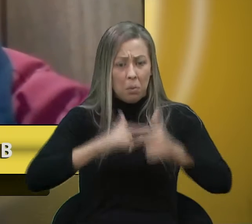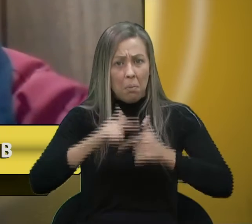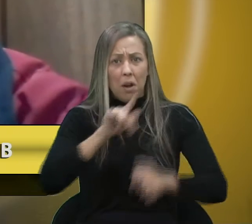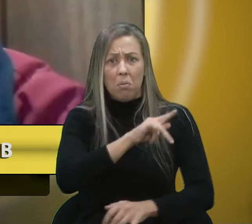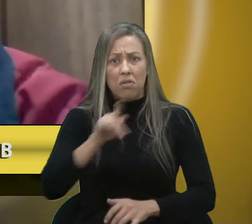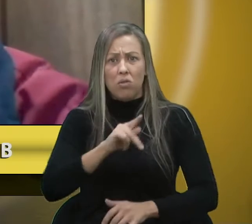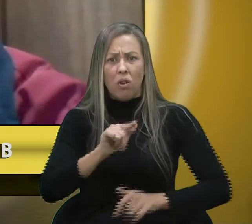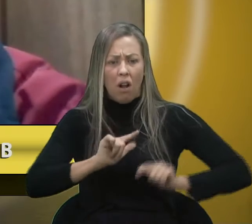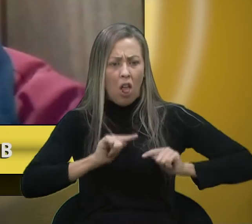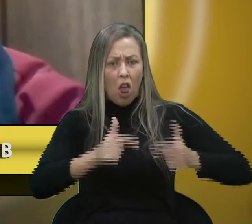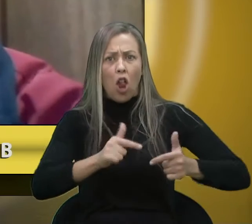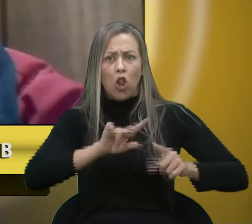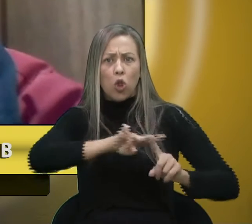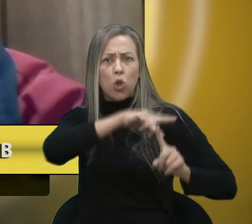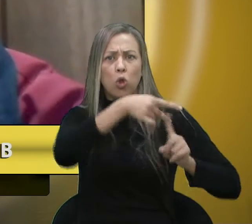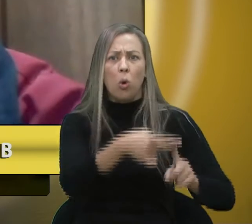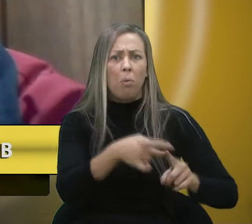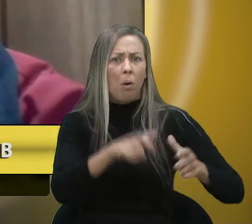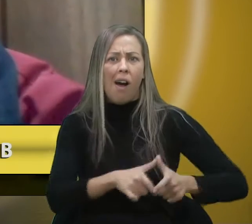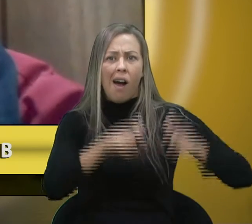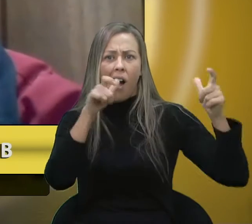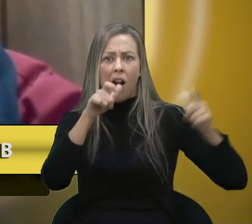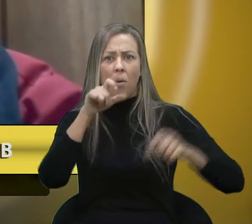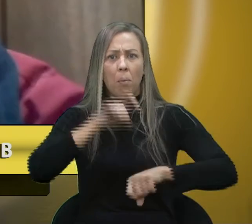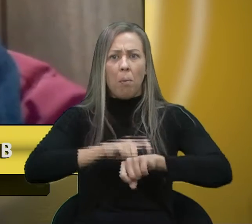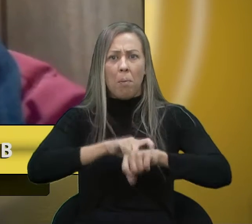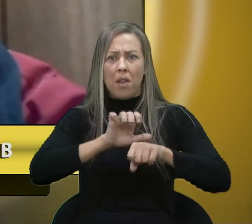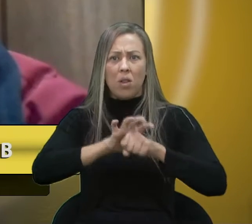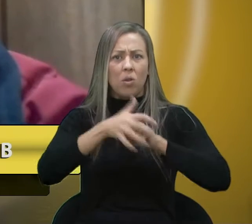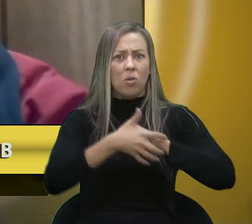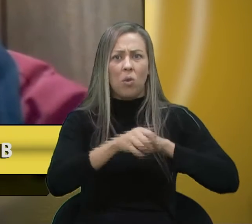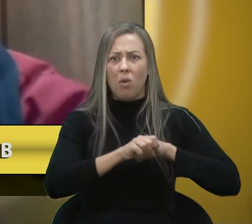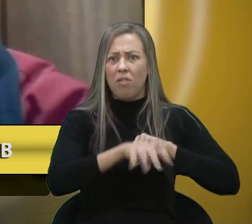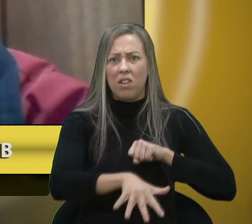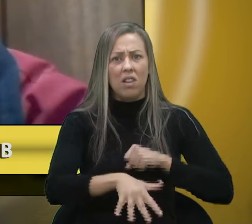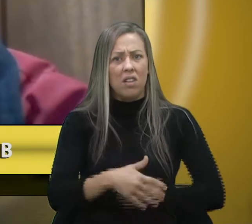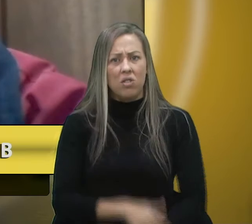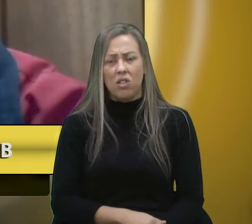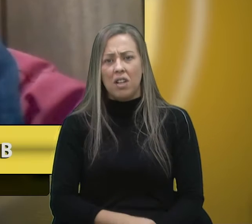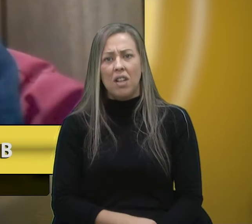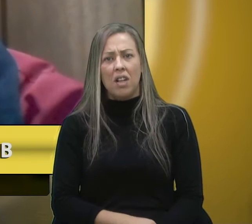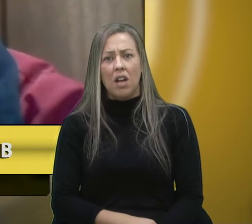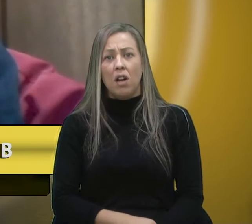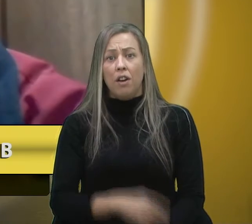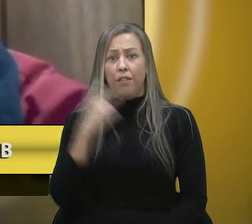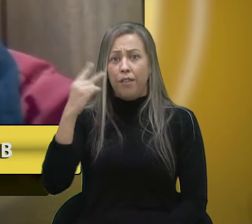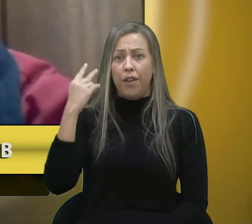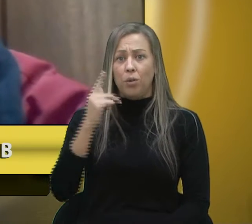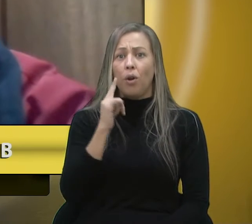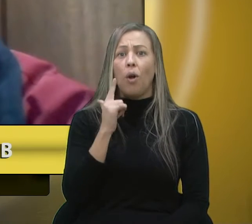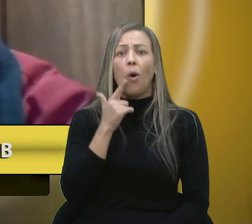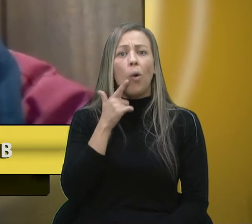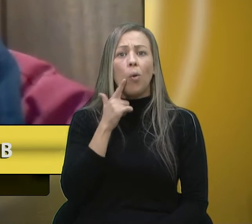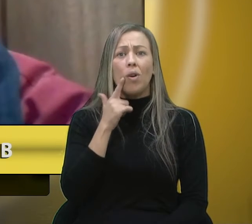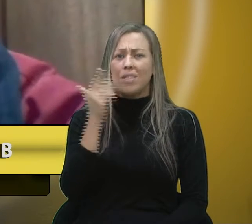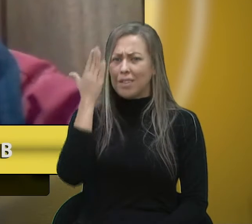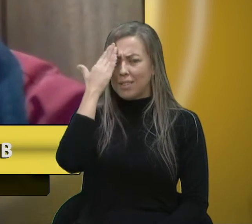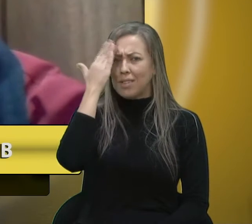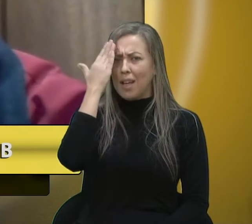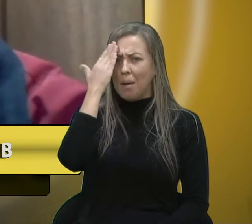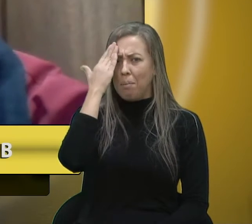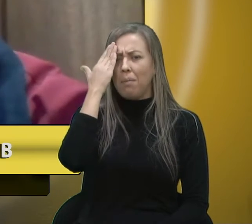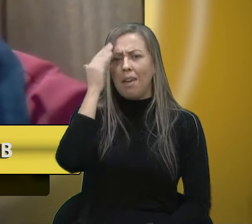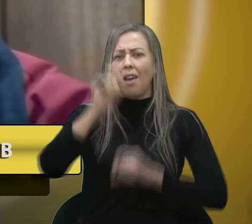tendo, muito maior na pandemia, muito maior. O vereador Lucas sabe muito bem o que está se passando, quem